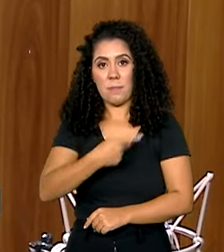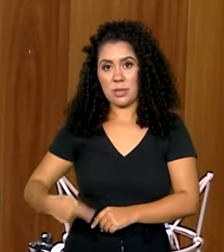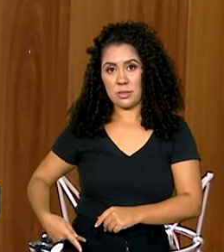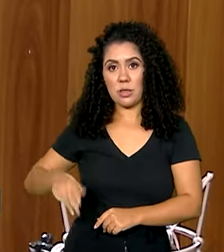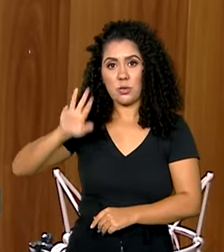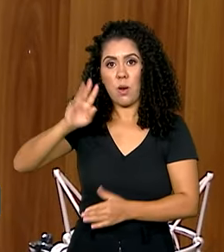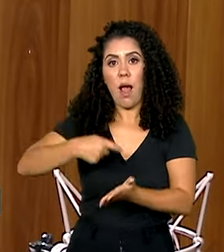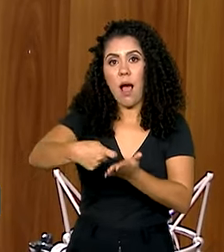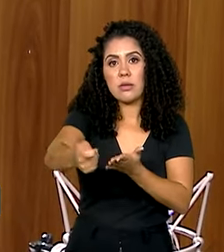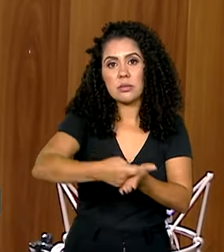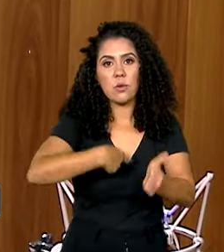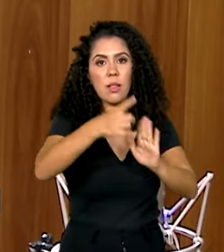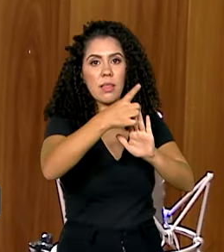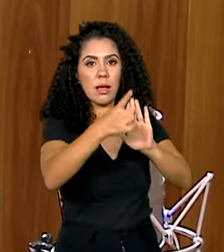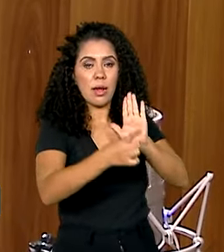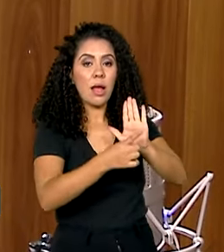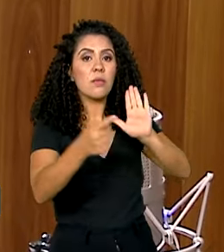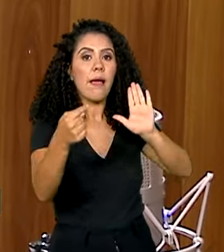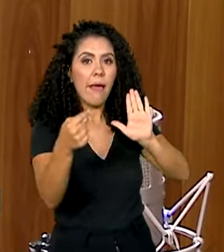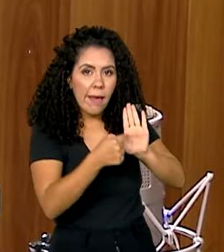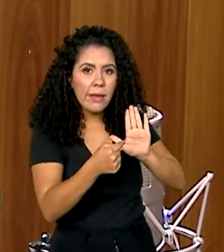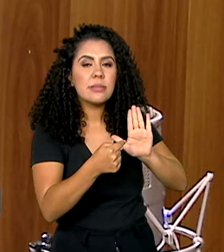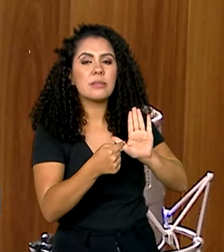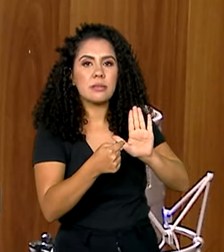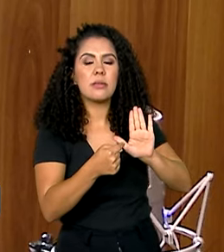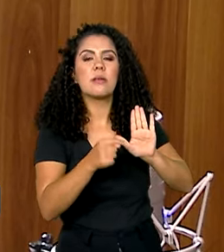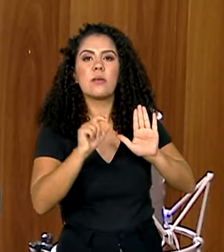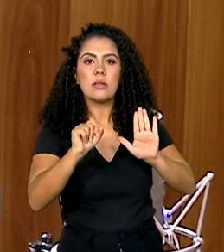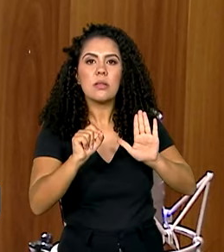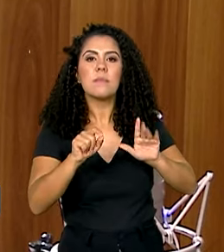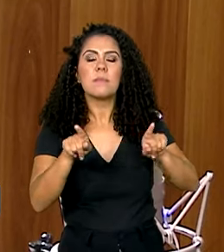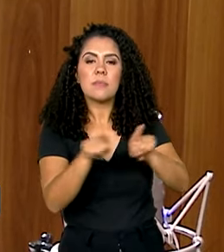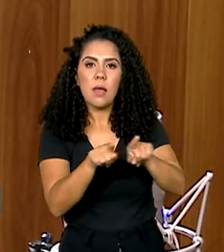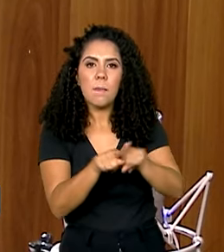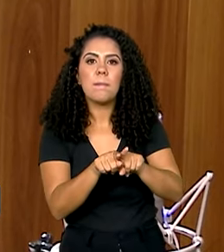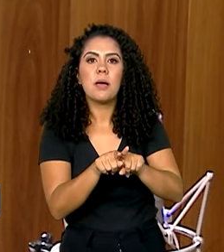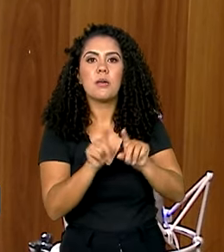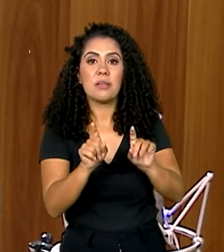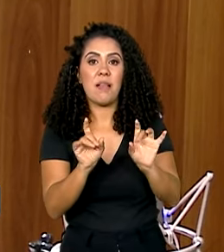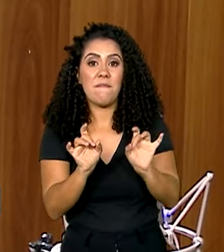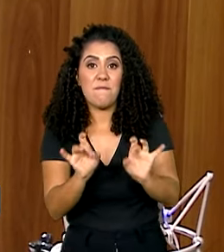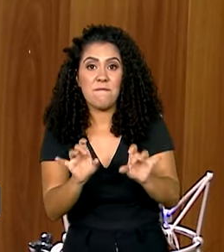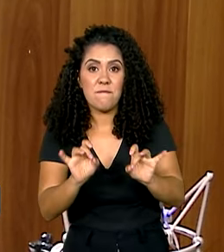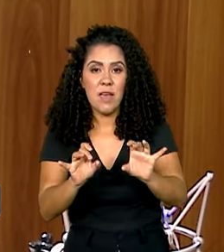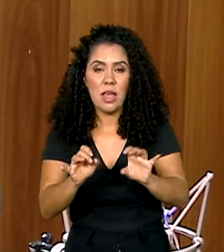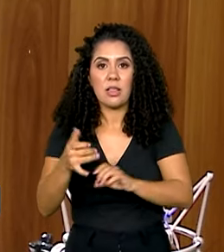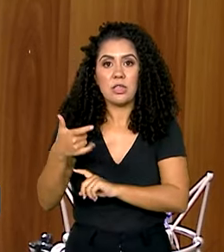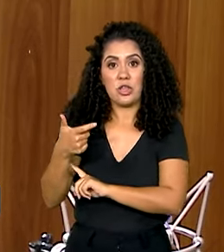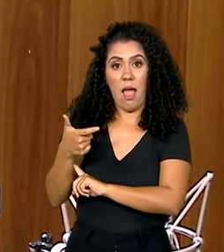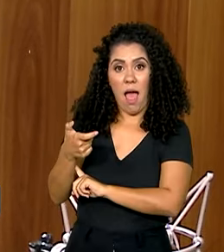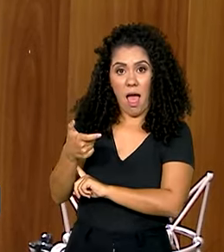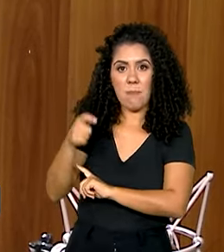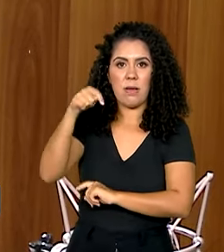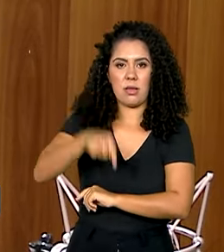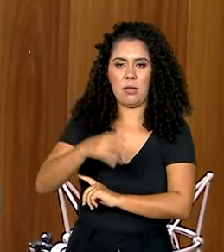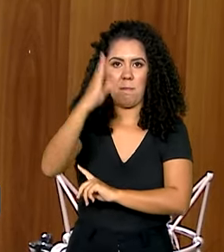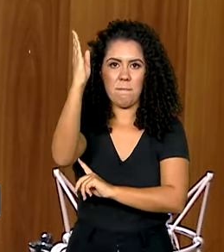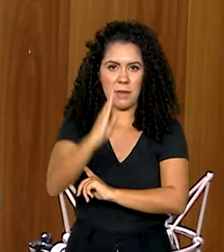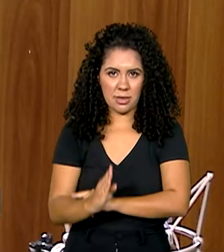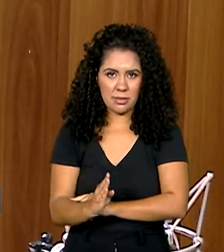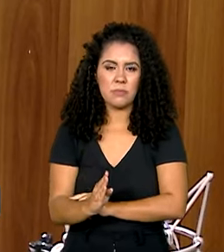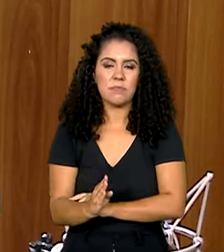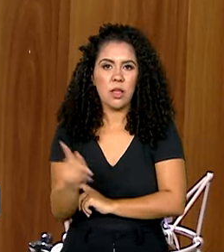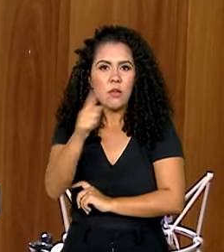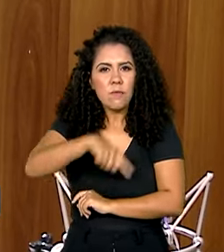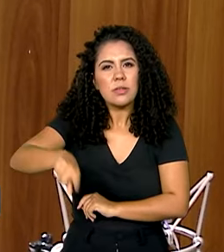decreto acabando com o liberou geral da venda de armas no Brasil. Todo mundo